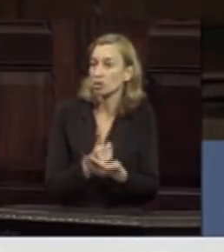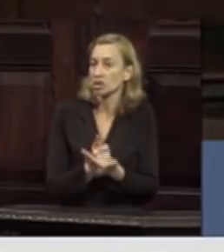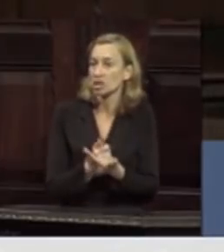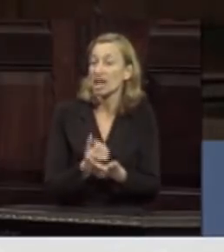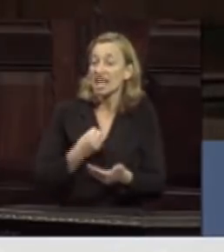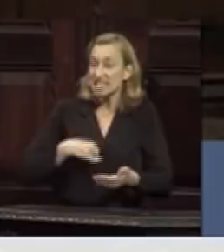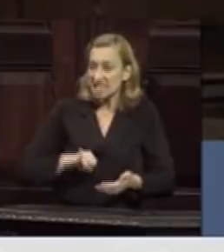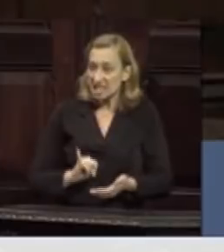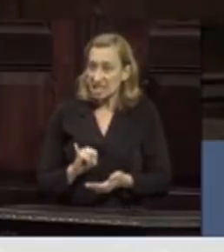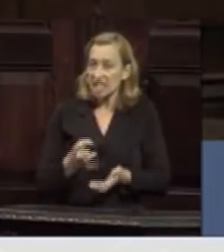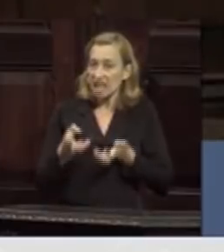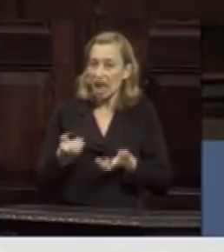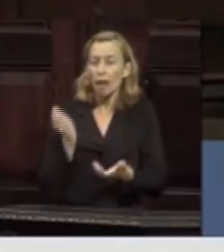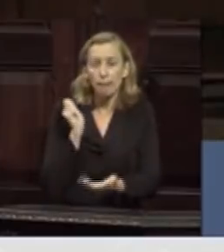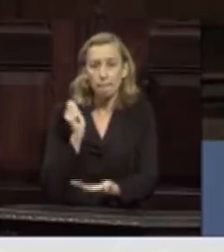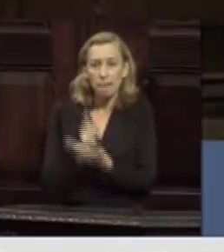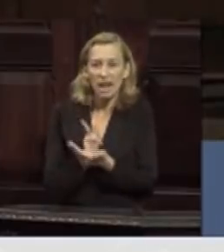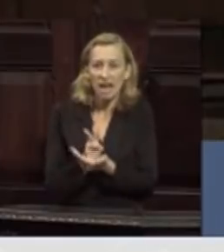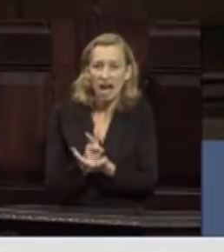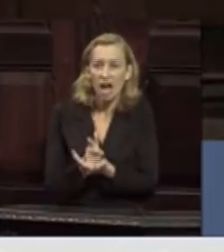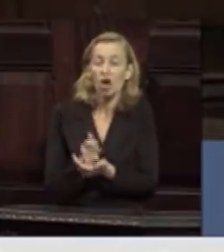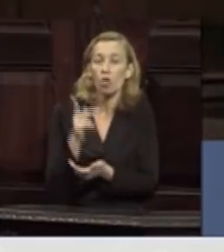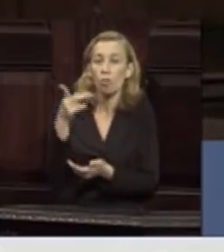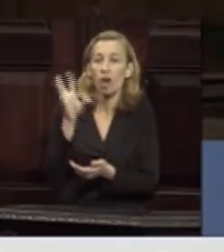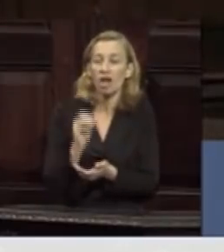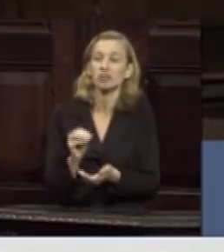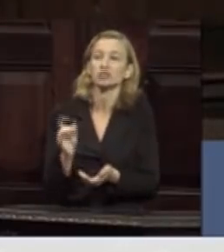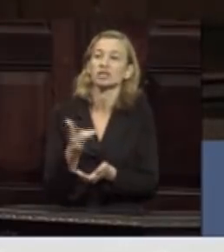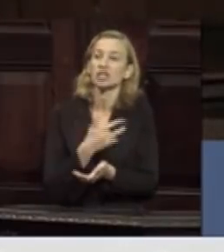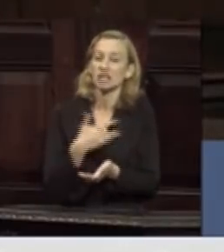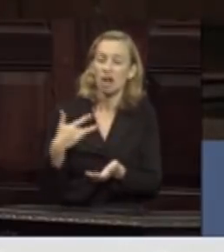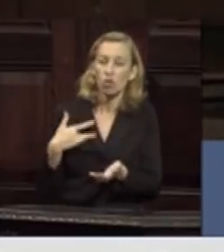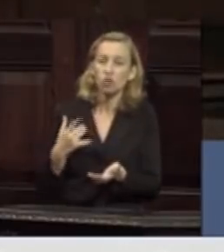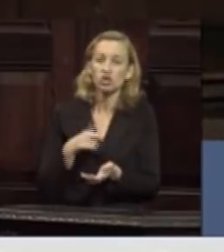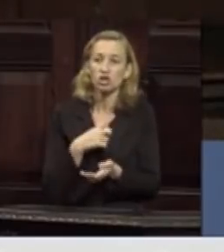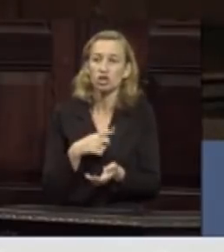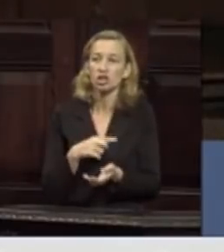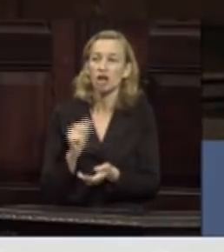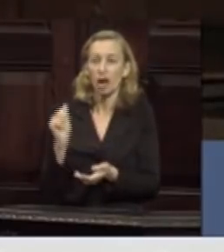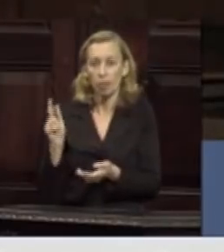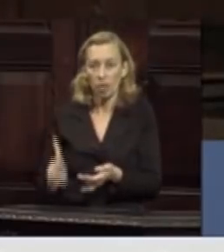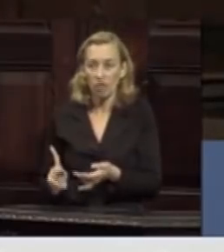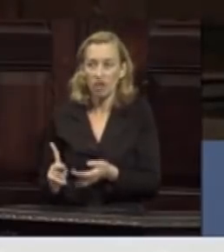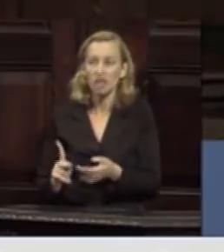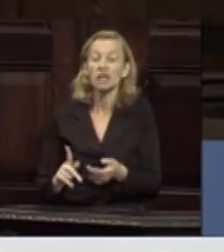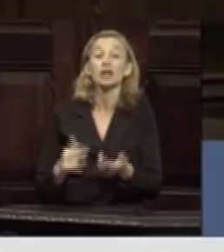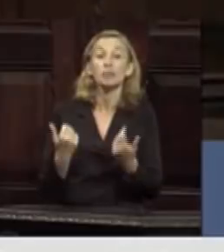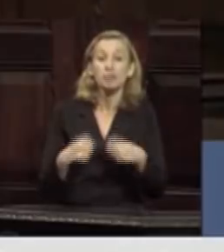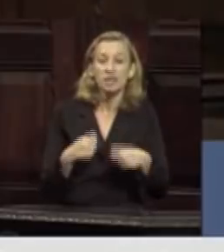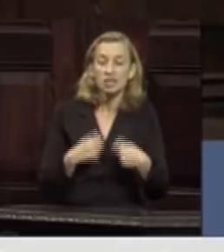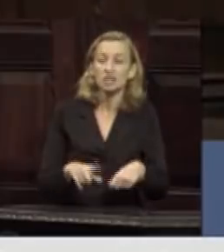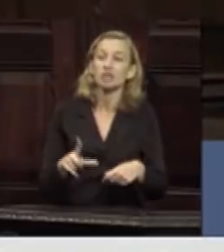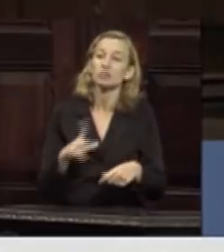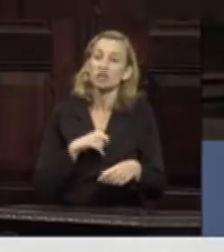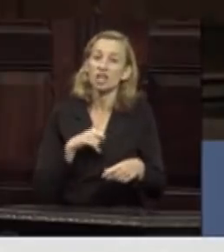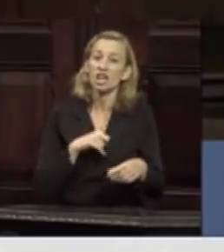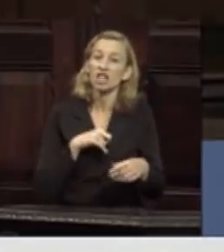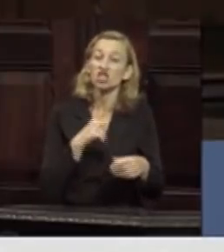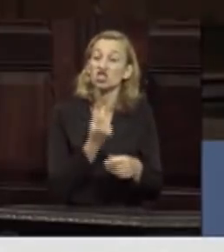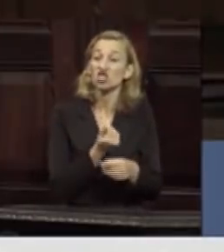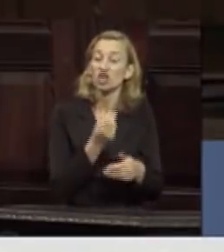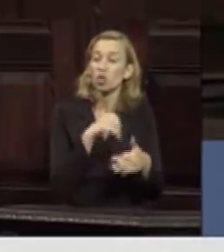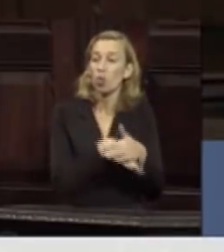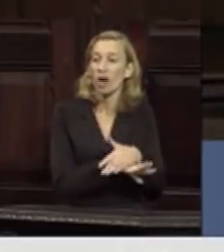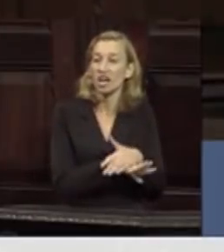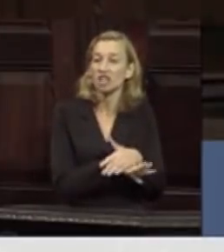plano de cargos e salários da saúde, que vamos aprová-lo, nós temos que ter dinheiro em caixa. E só